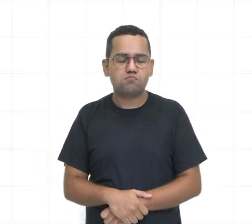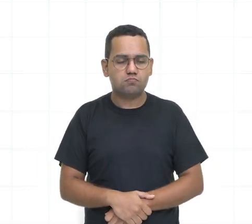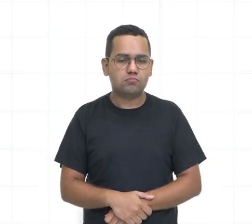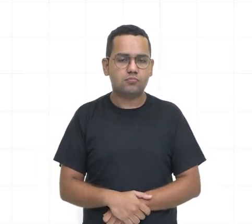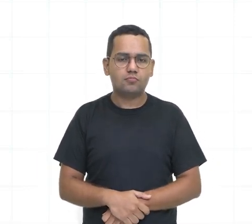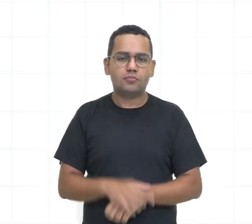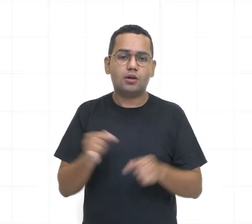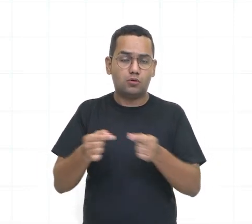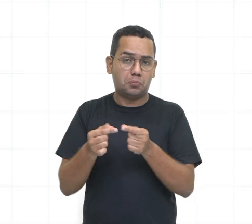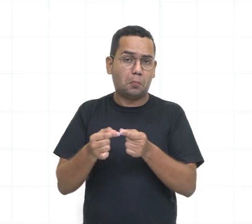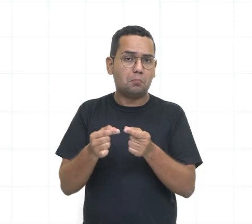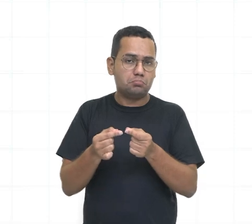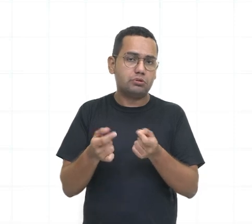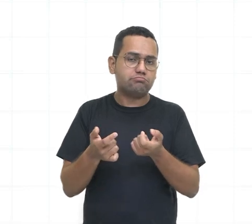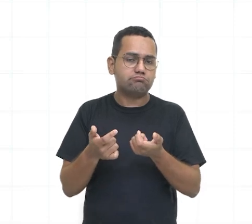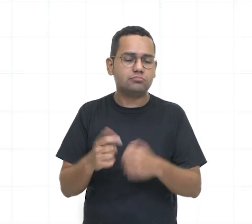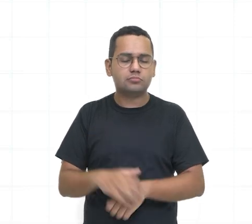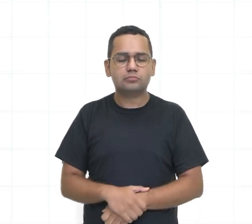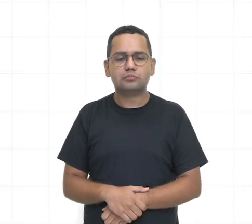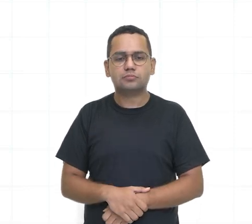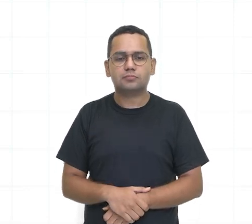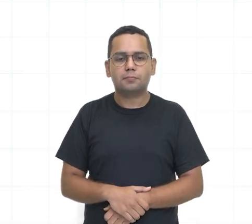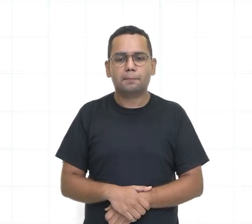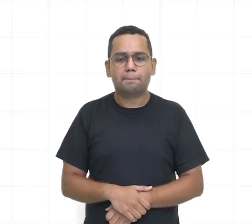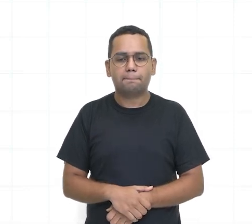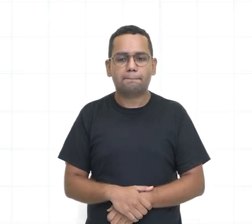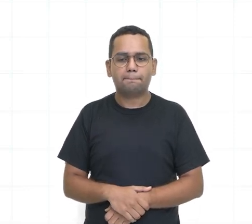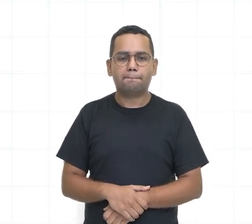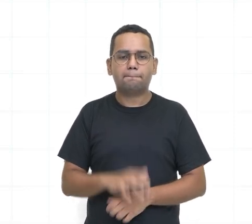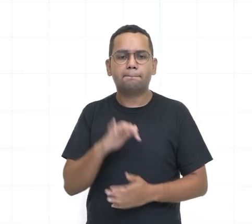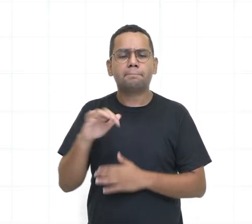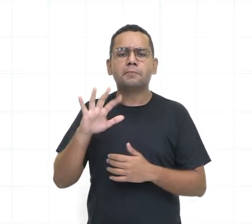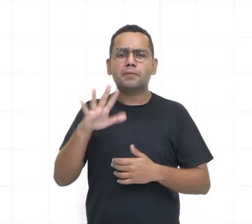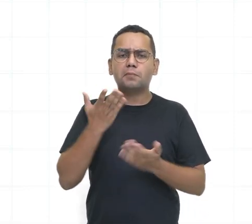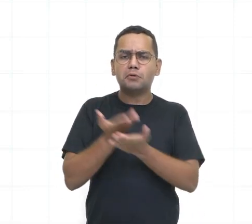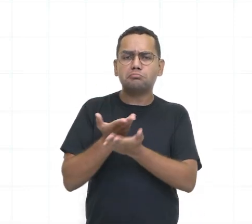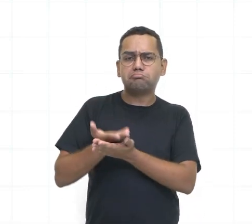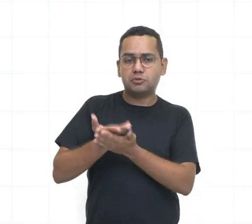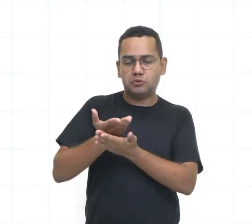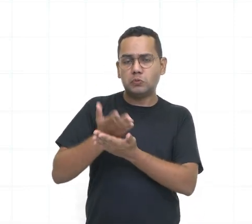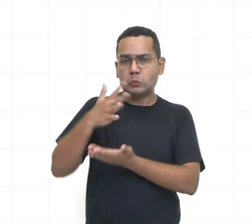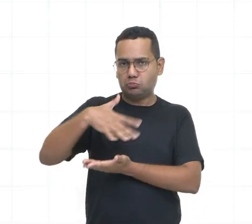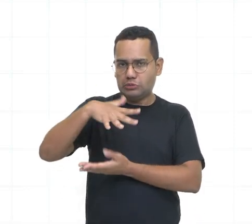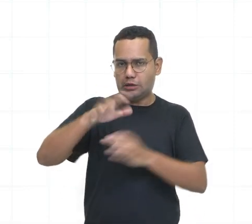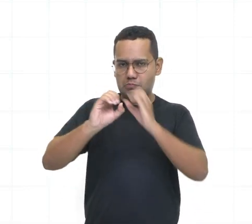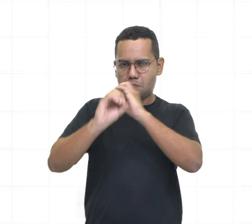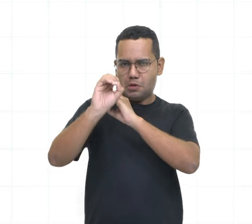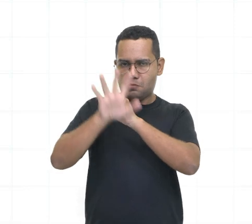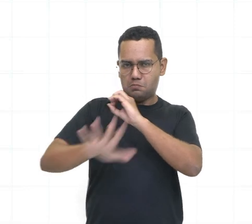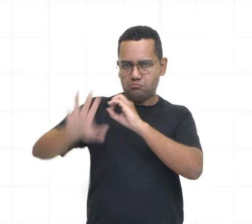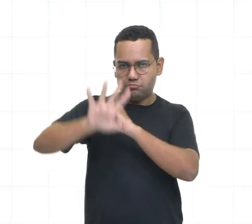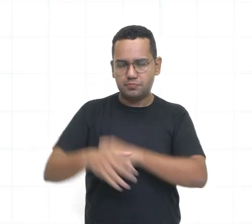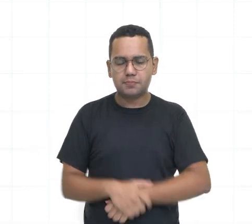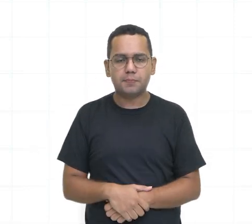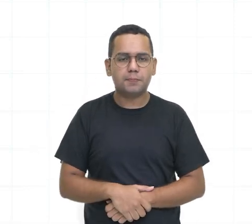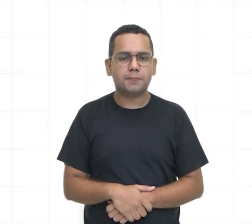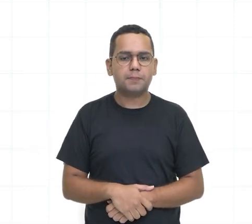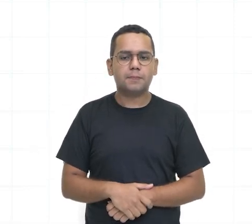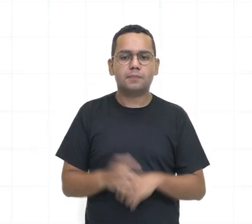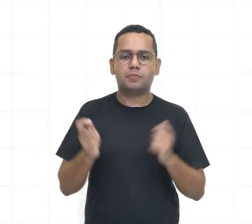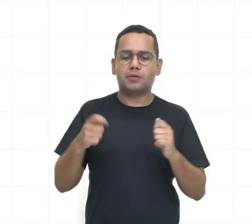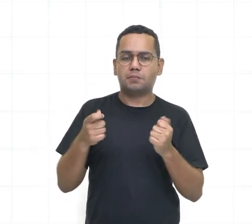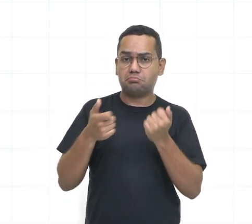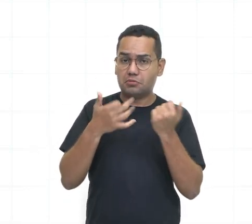motivo. Por meio dos estudos da astronomia, gente, ainda é possível, né, já que a gente está abordando aqui sobre as estrelas, falar